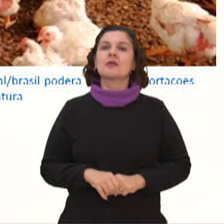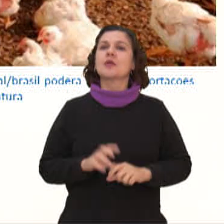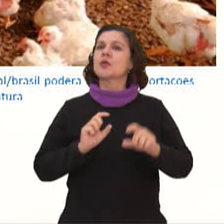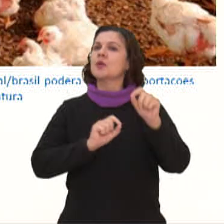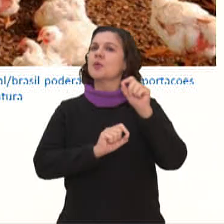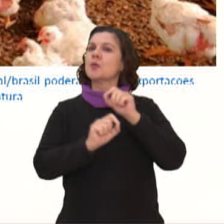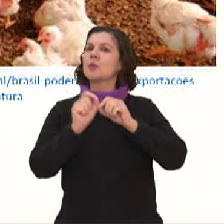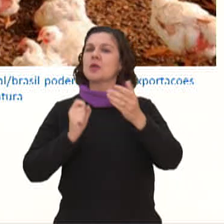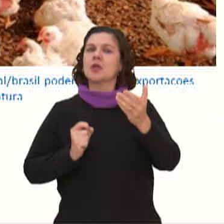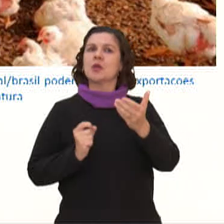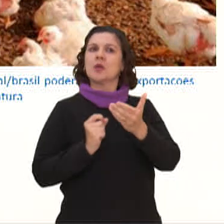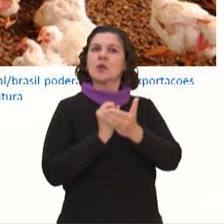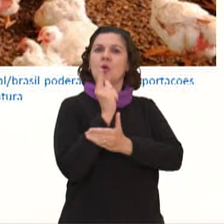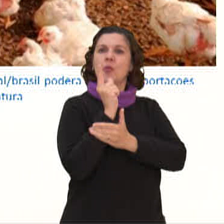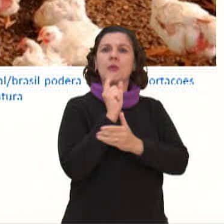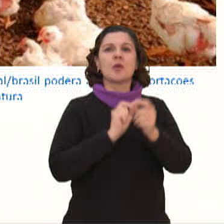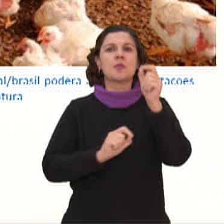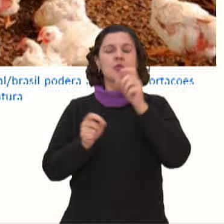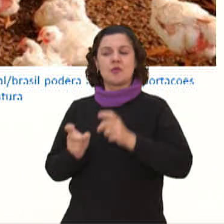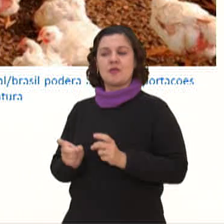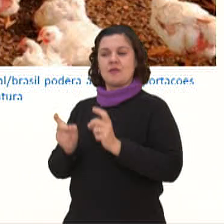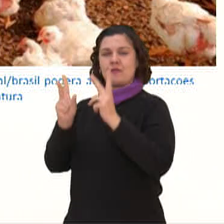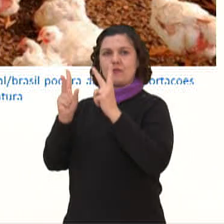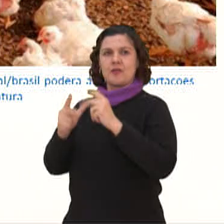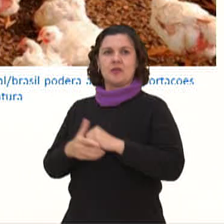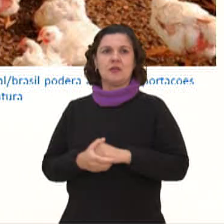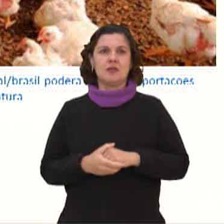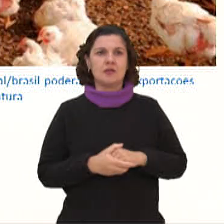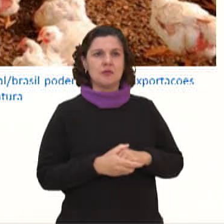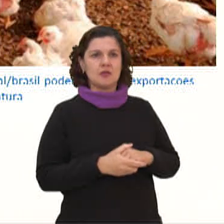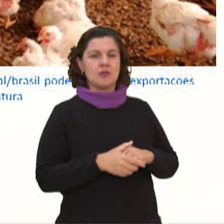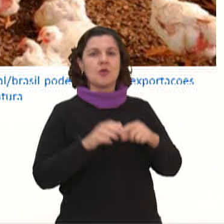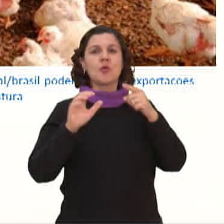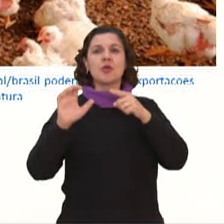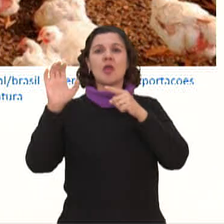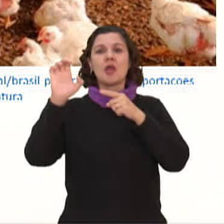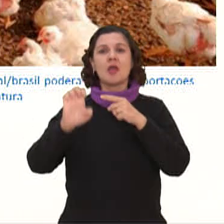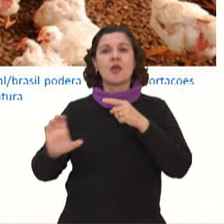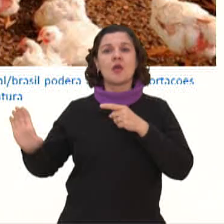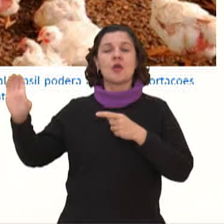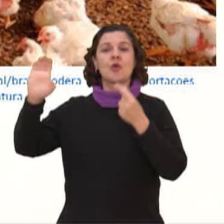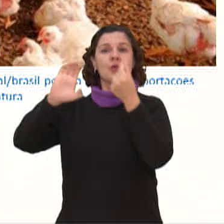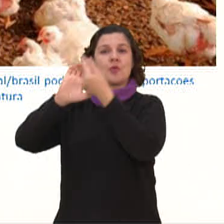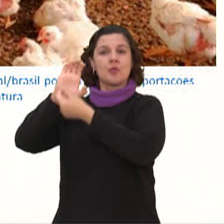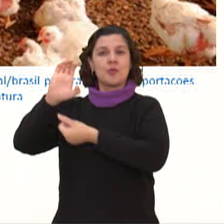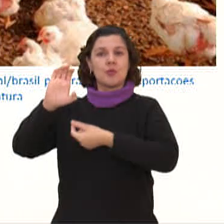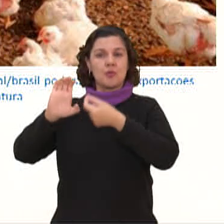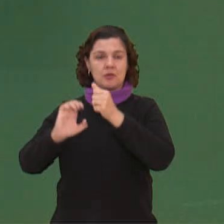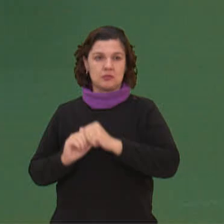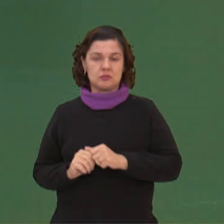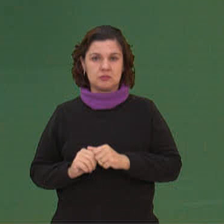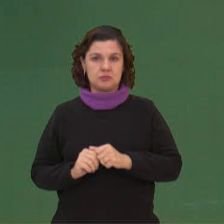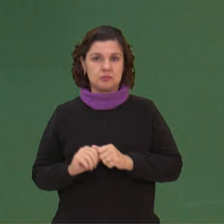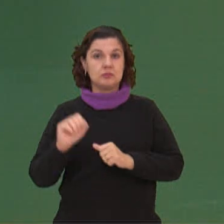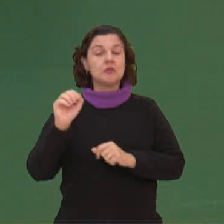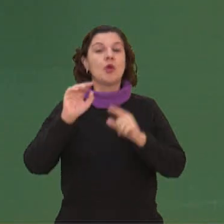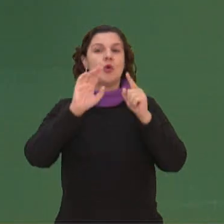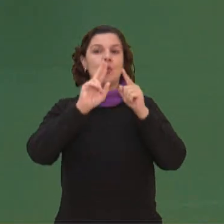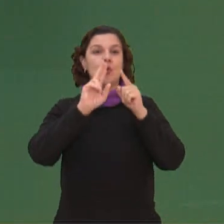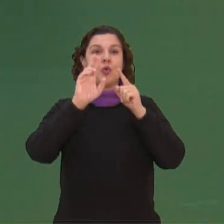que compramos e o que vendemos para a União Europeia? Esta é a